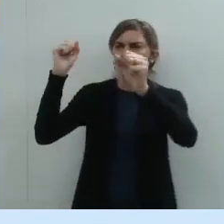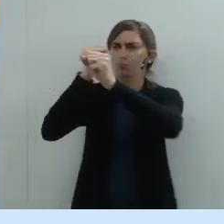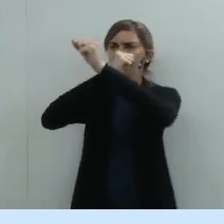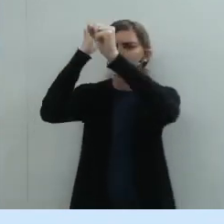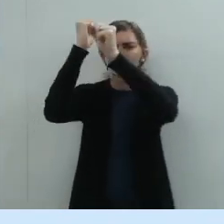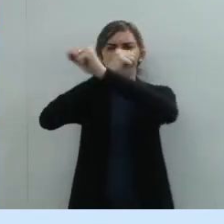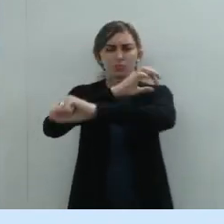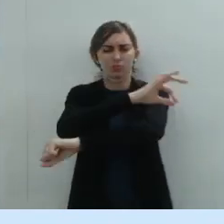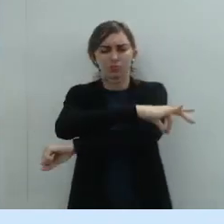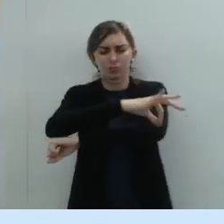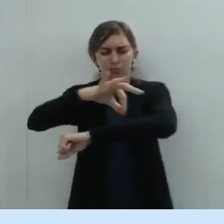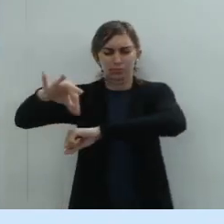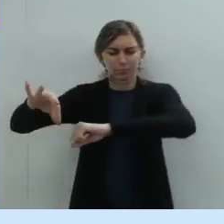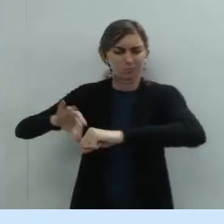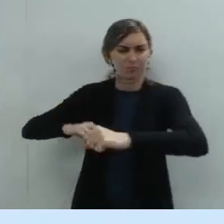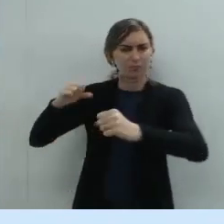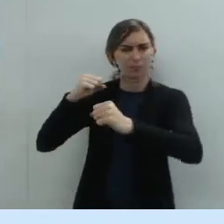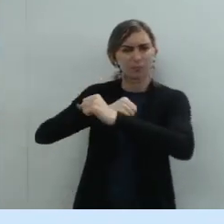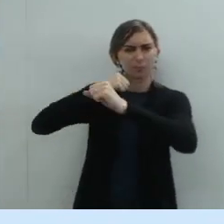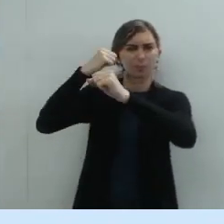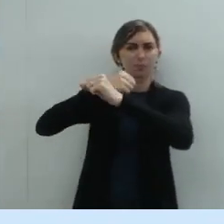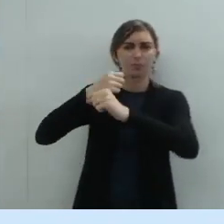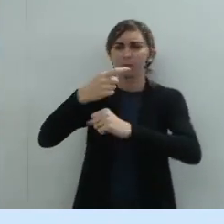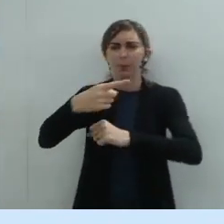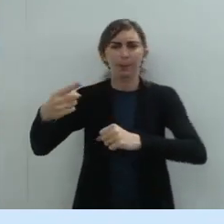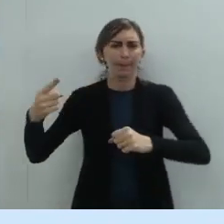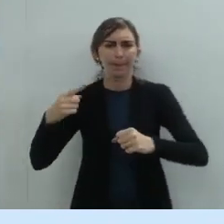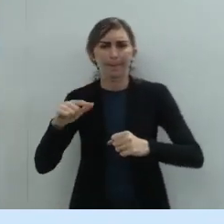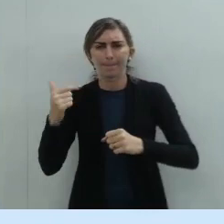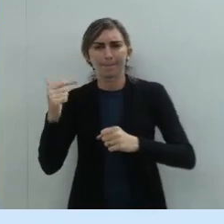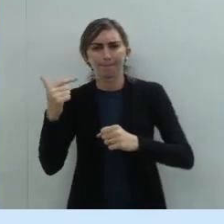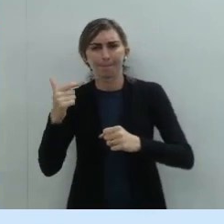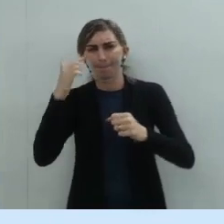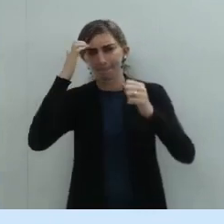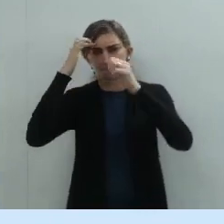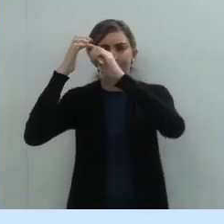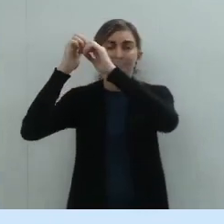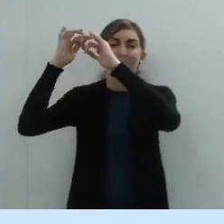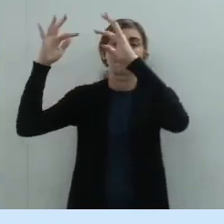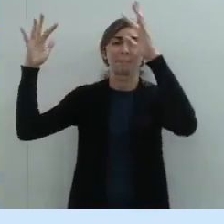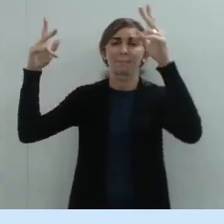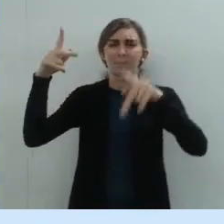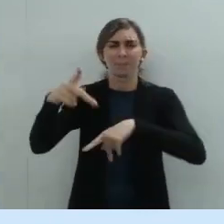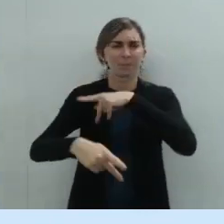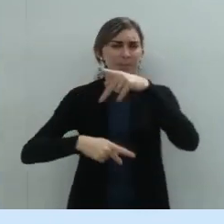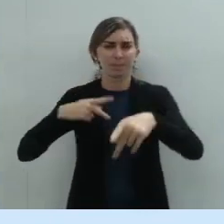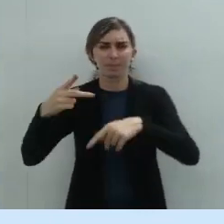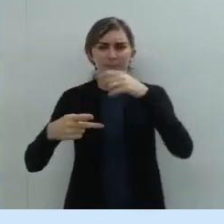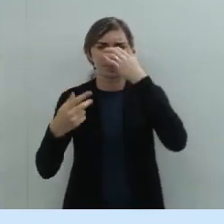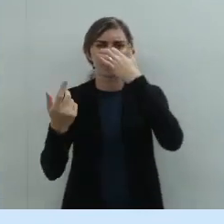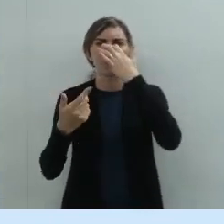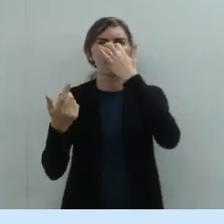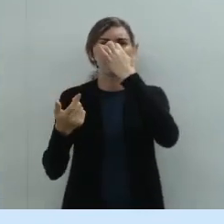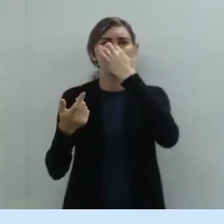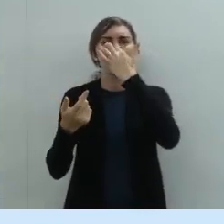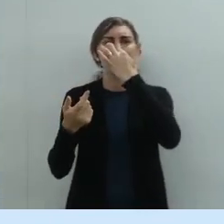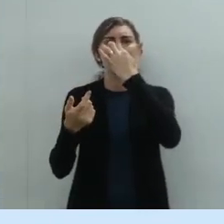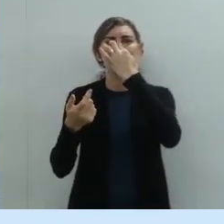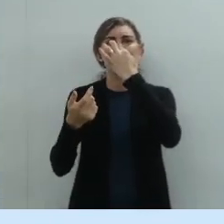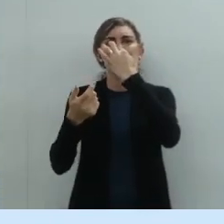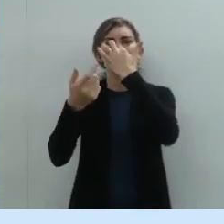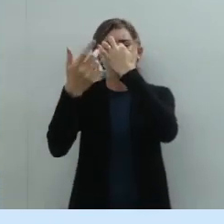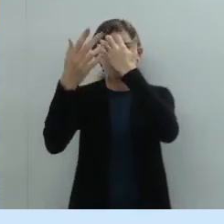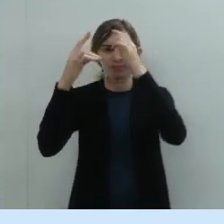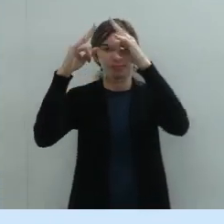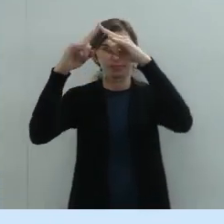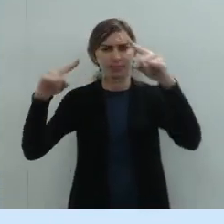construções arquitetônicas que nem sequer passava pelo imaginário do povo, né? Como é o caso das pirâmides, que nada mais